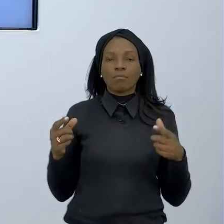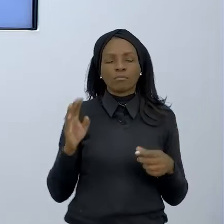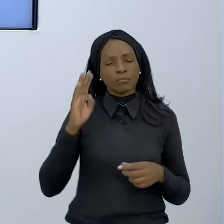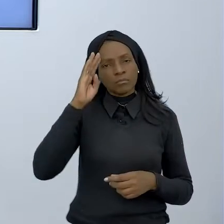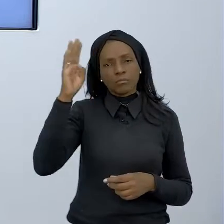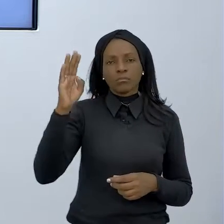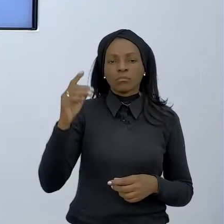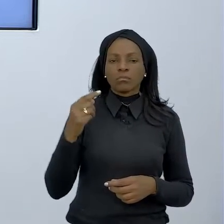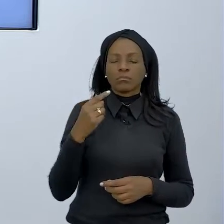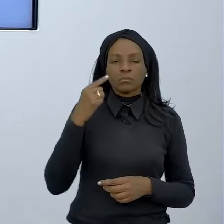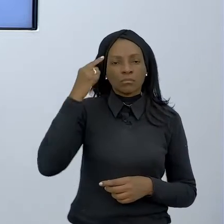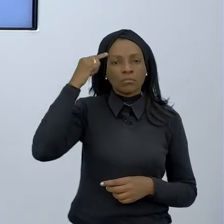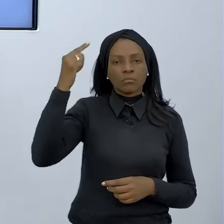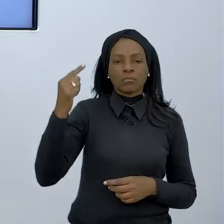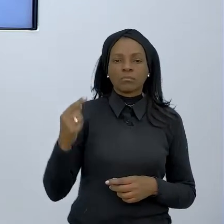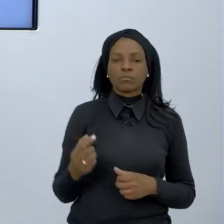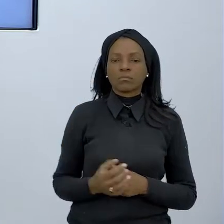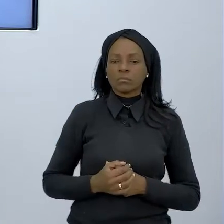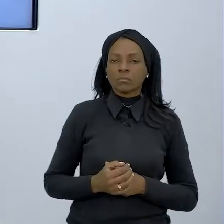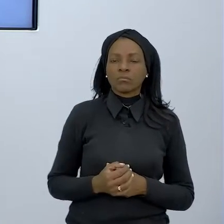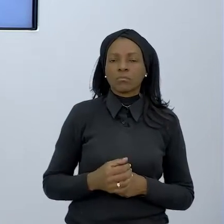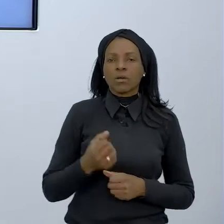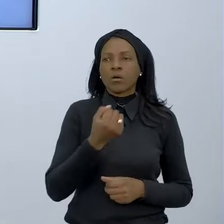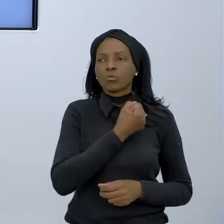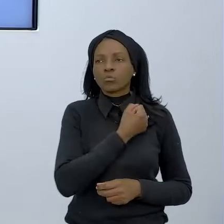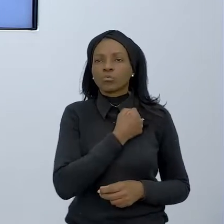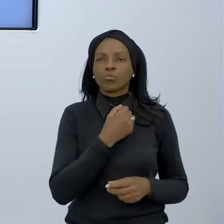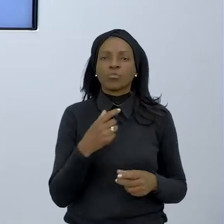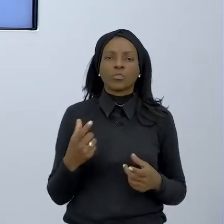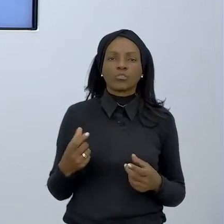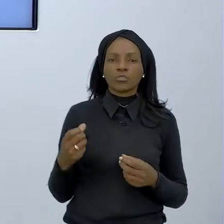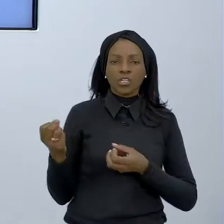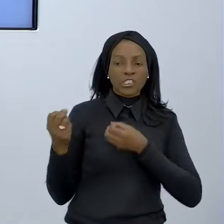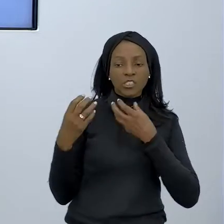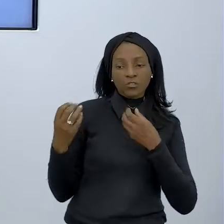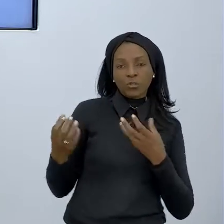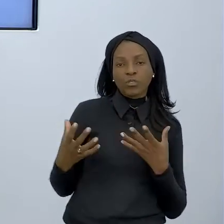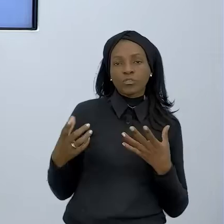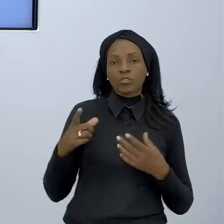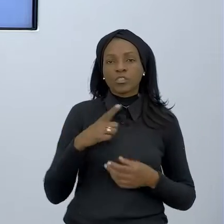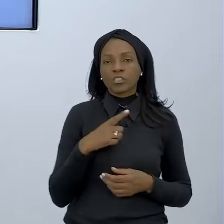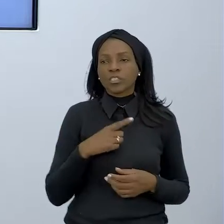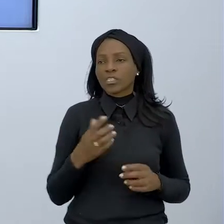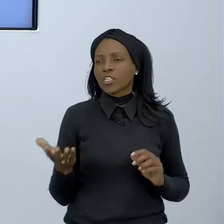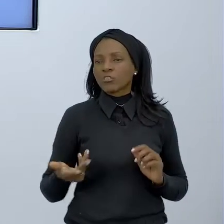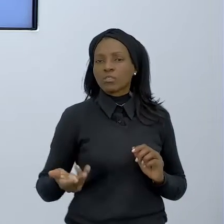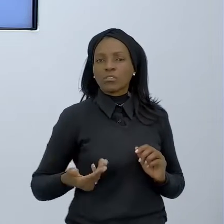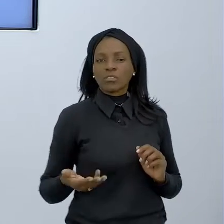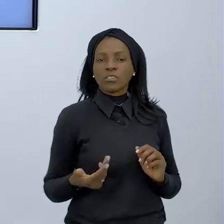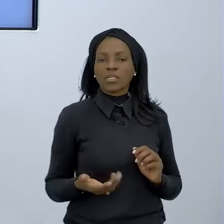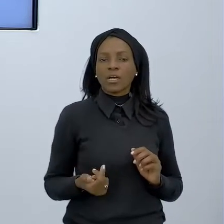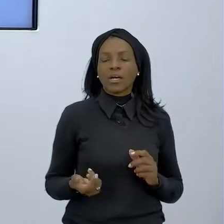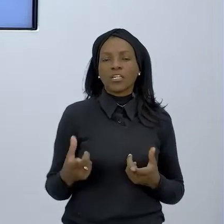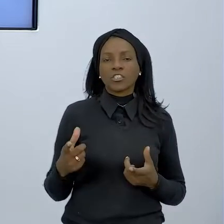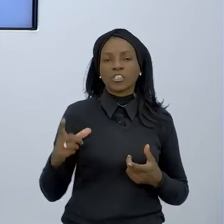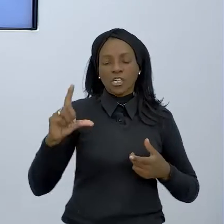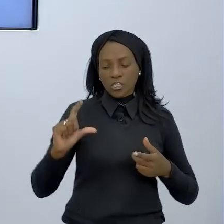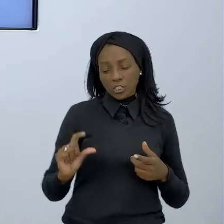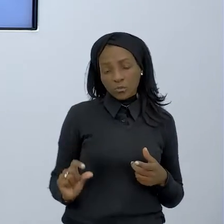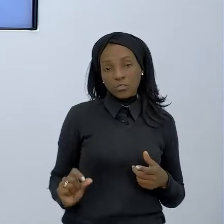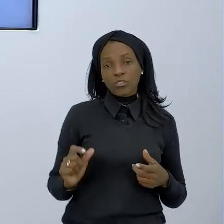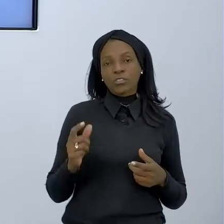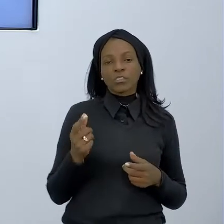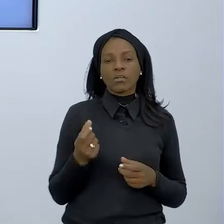principalmente em relação aos dados conectados, à velocidade e o barateamento